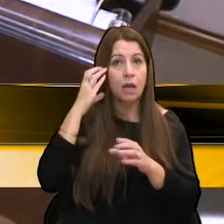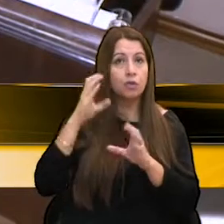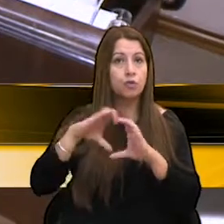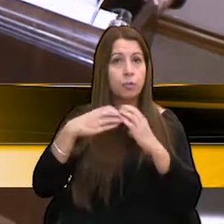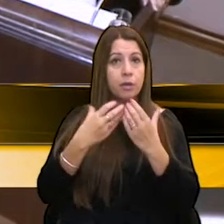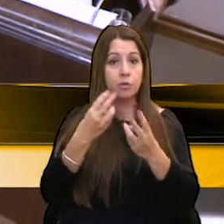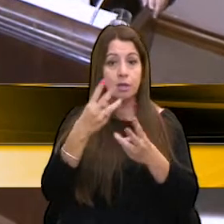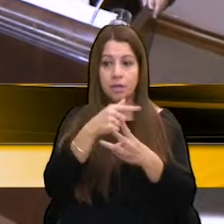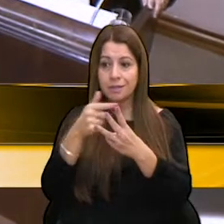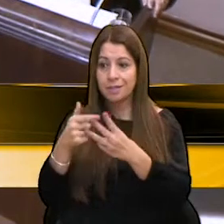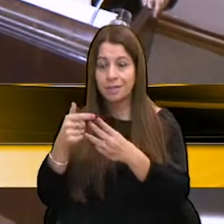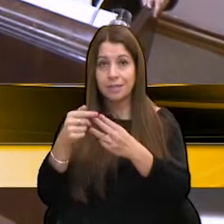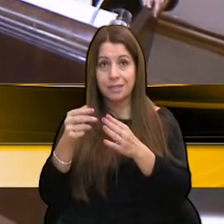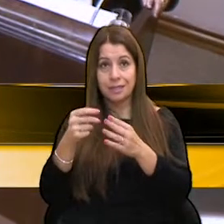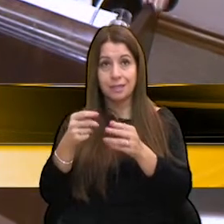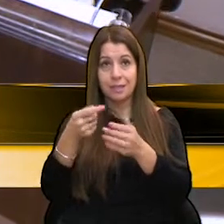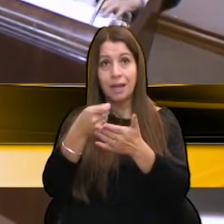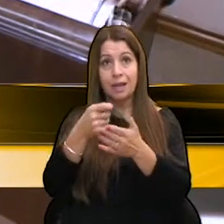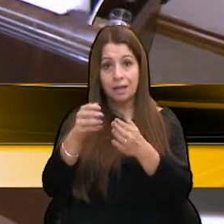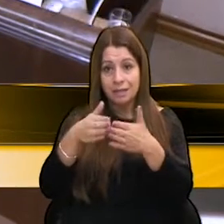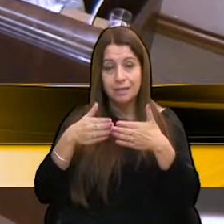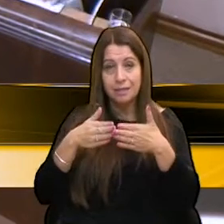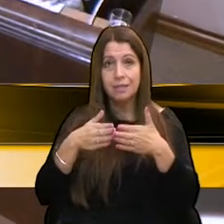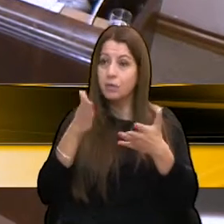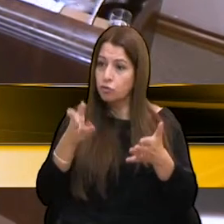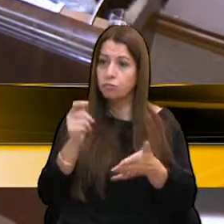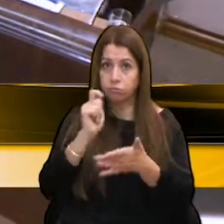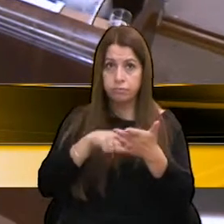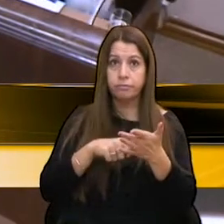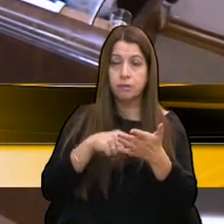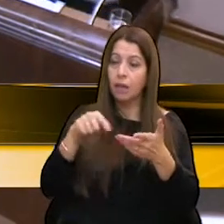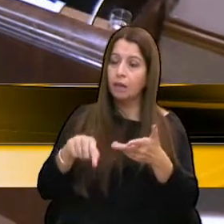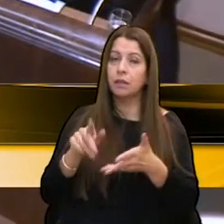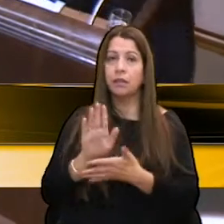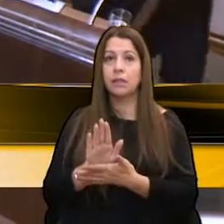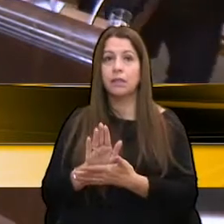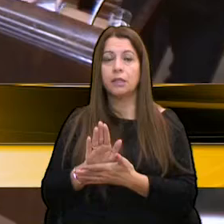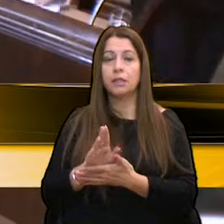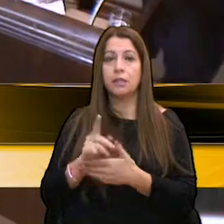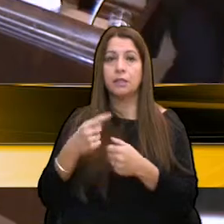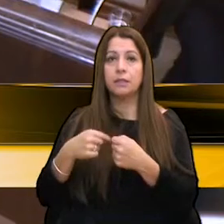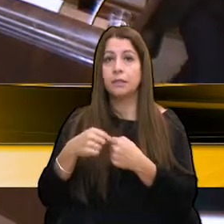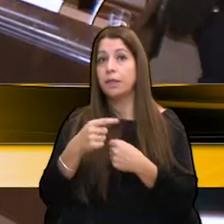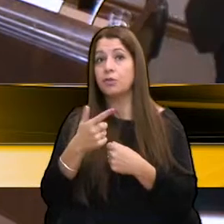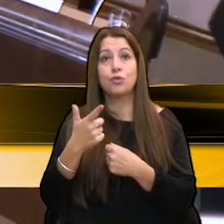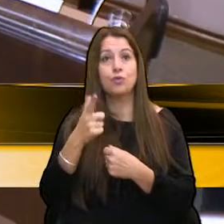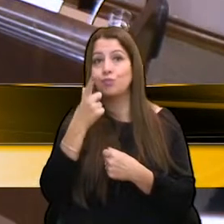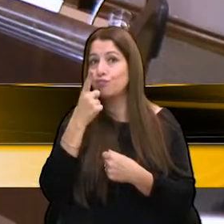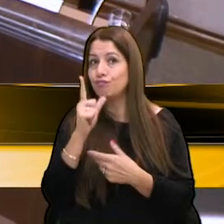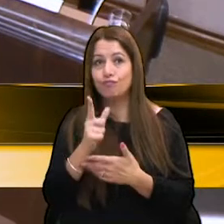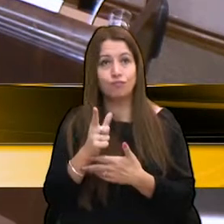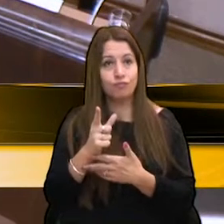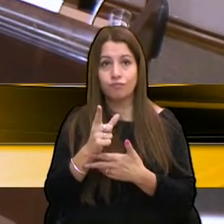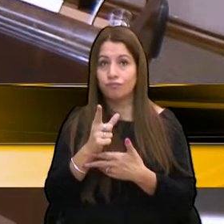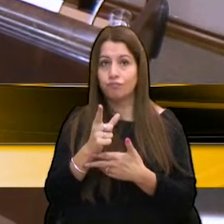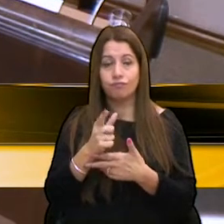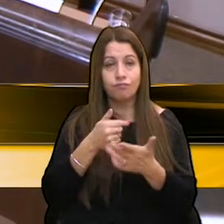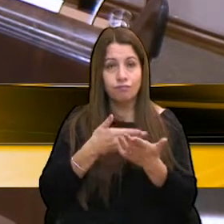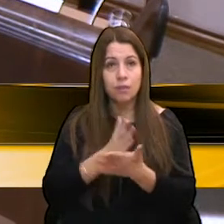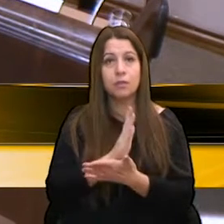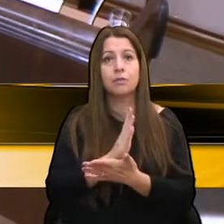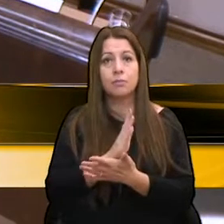3 concessões já deferidas, né? E aqui na nossa cidade a gente não consegue